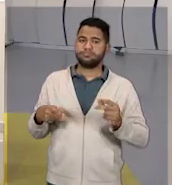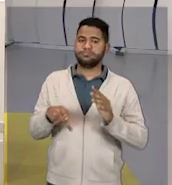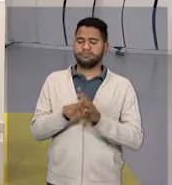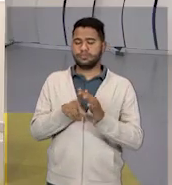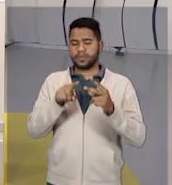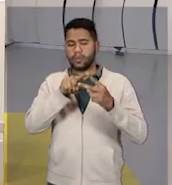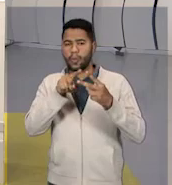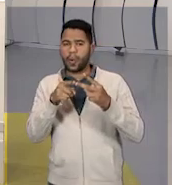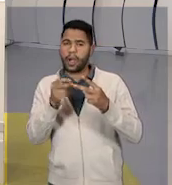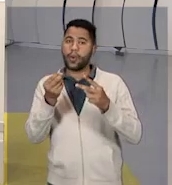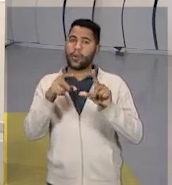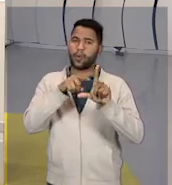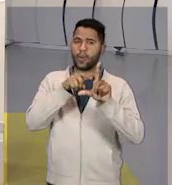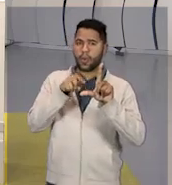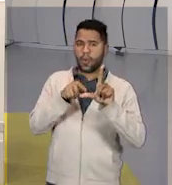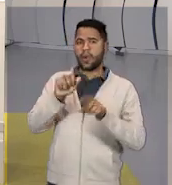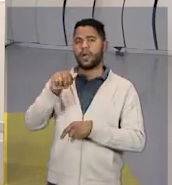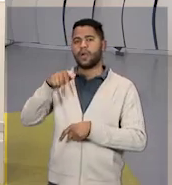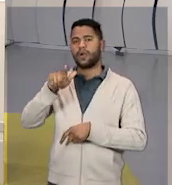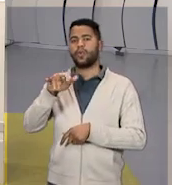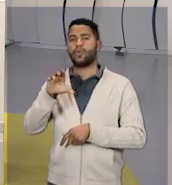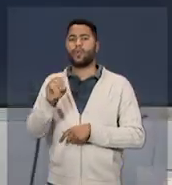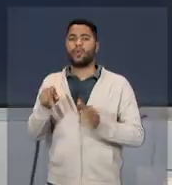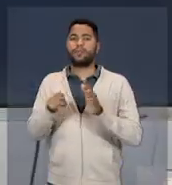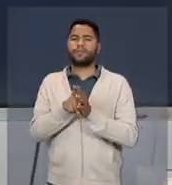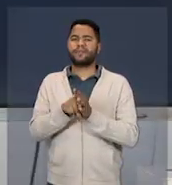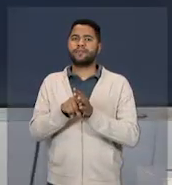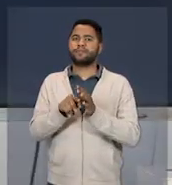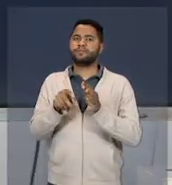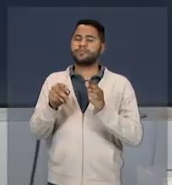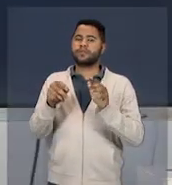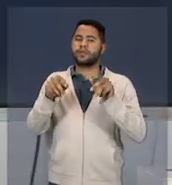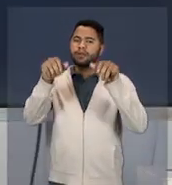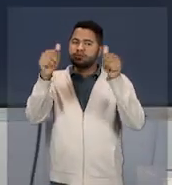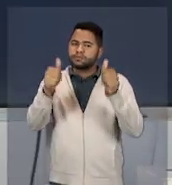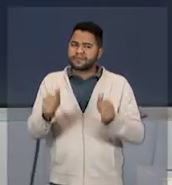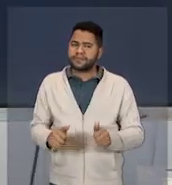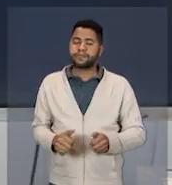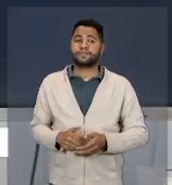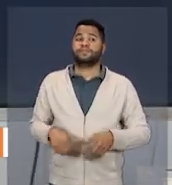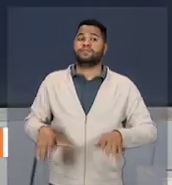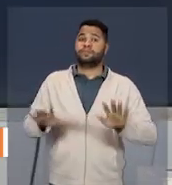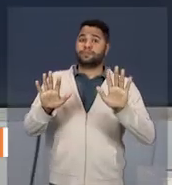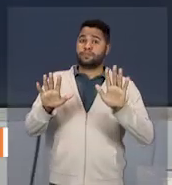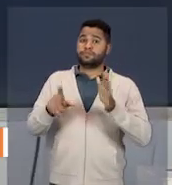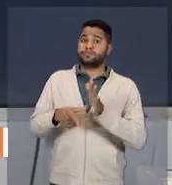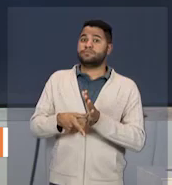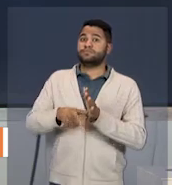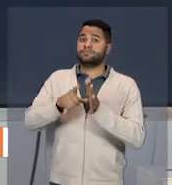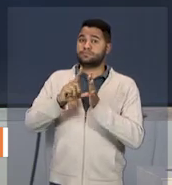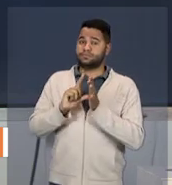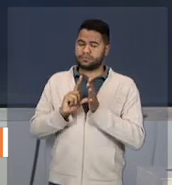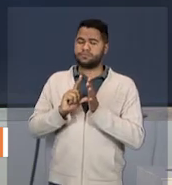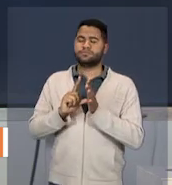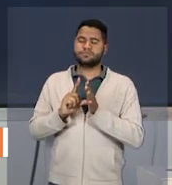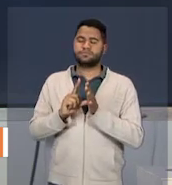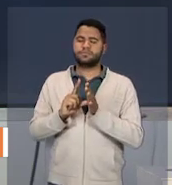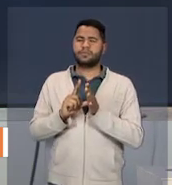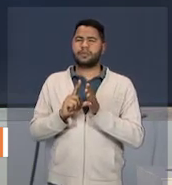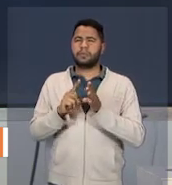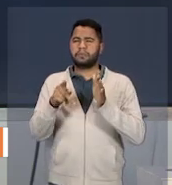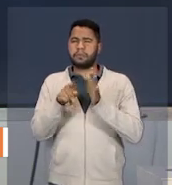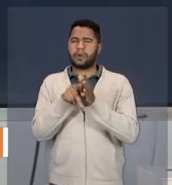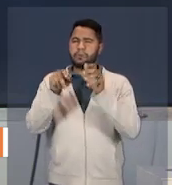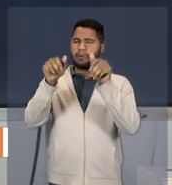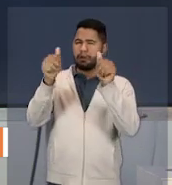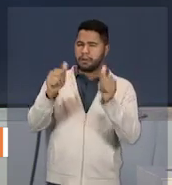ângulo como grandeza associada às figuras geométricas. Mas antes da gente estar mexendo em figuras